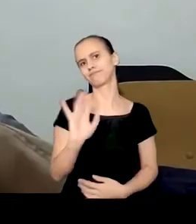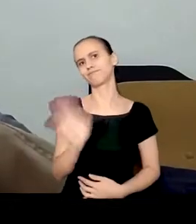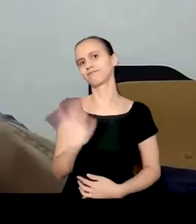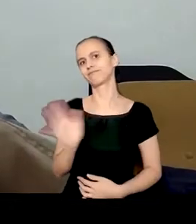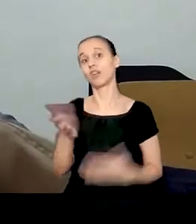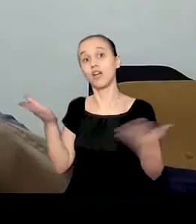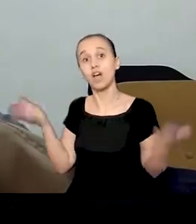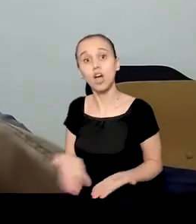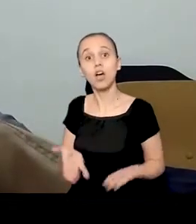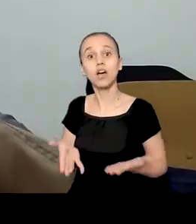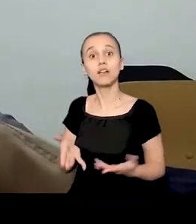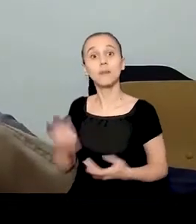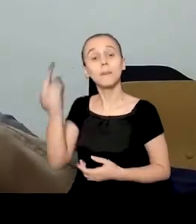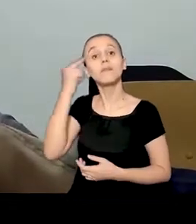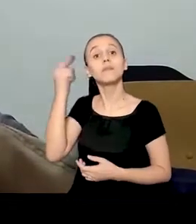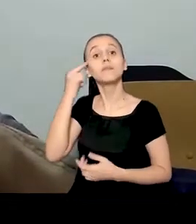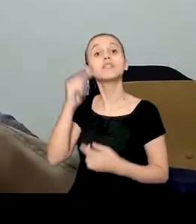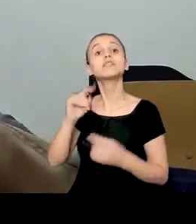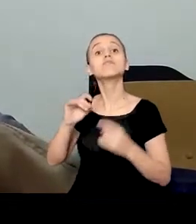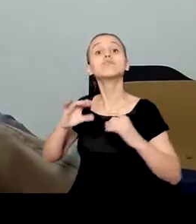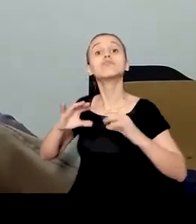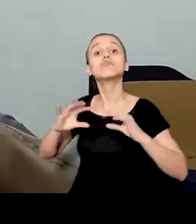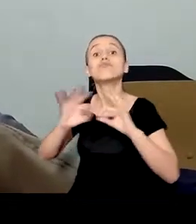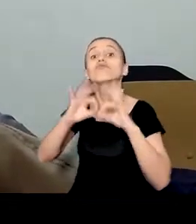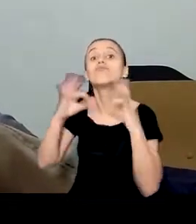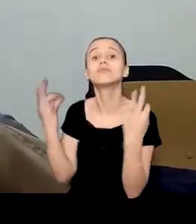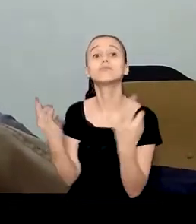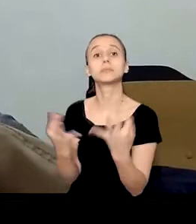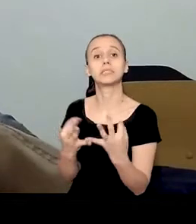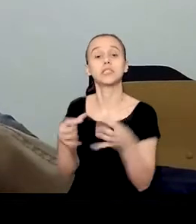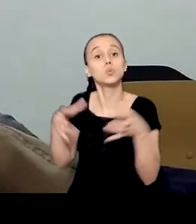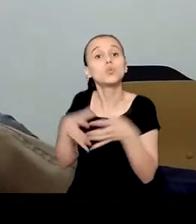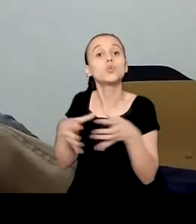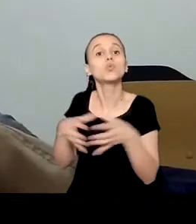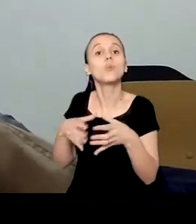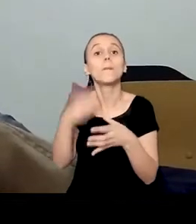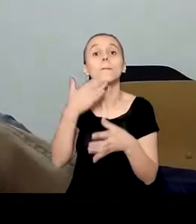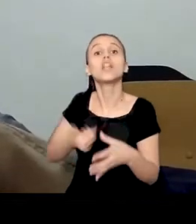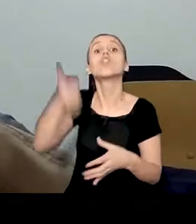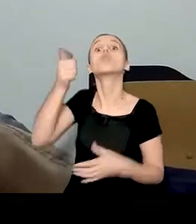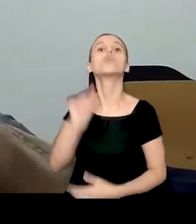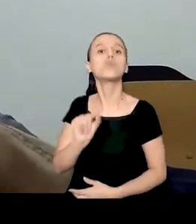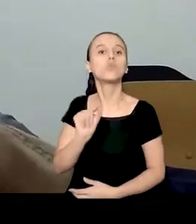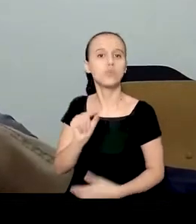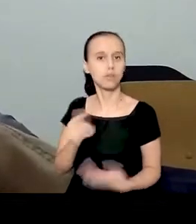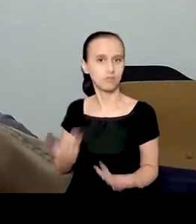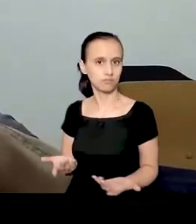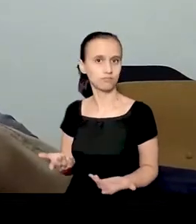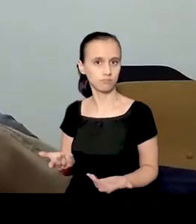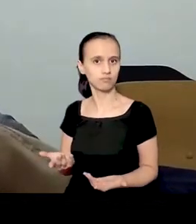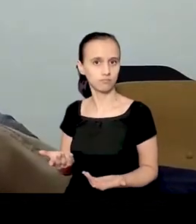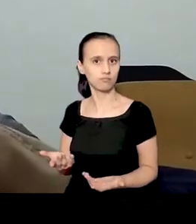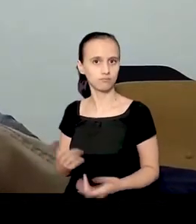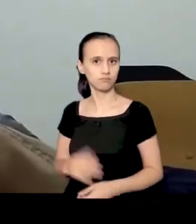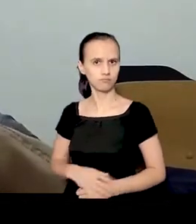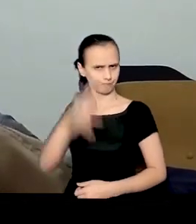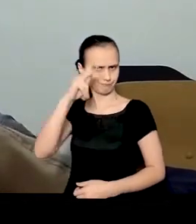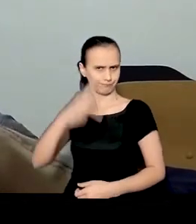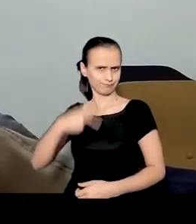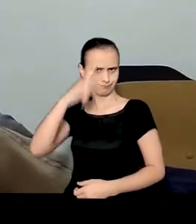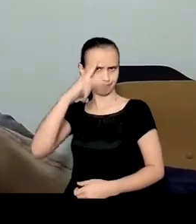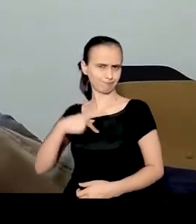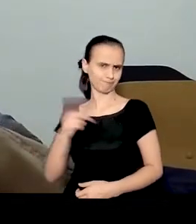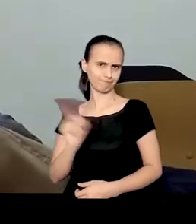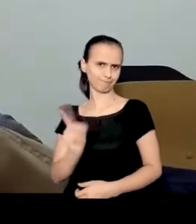ou eu não quero para um universo um pouco mais amplo e conseguir pensar o coletivo a partir de fato do interesse coletivo e não